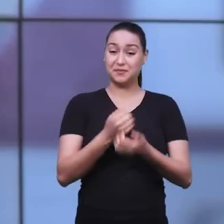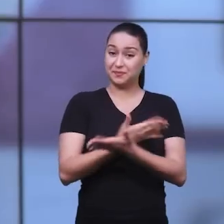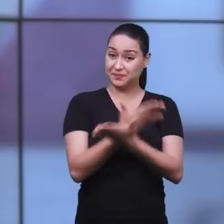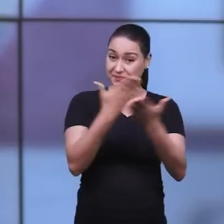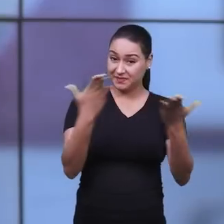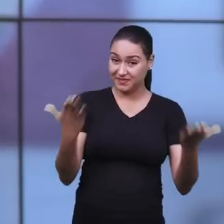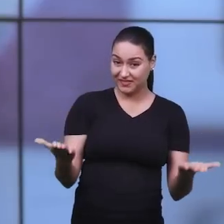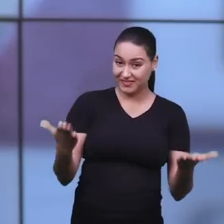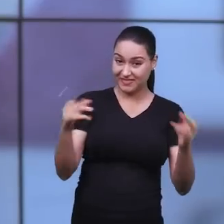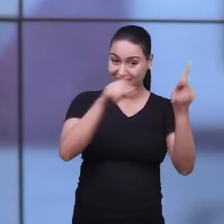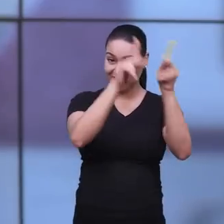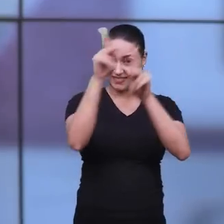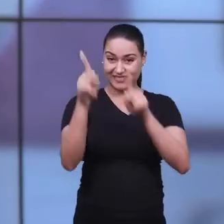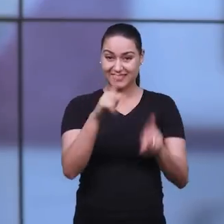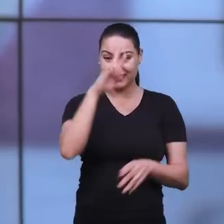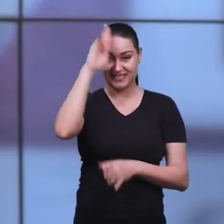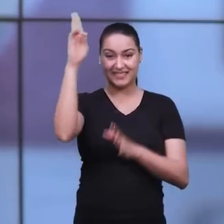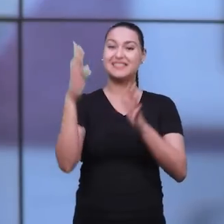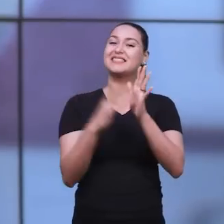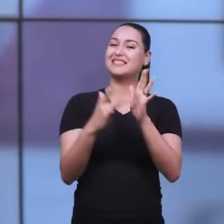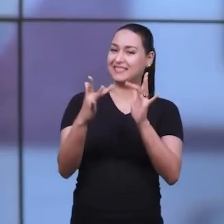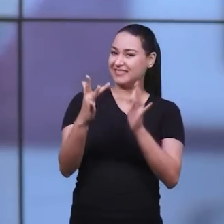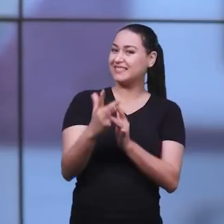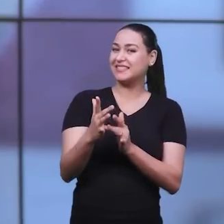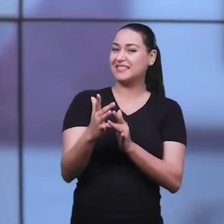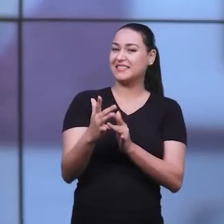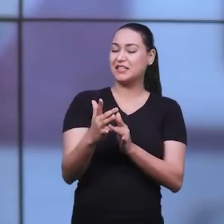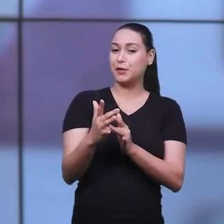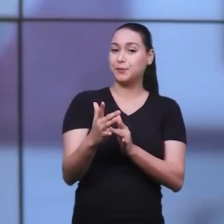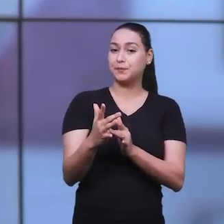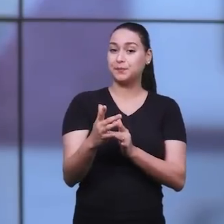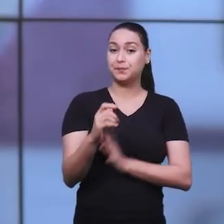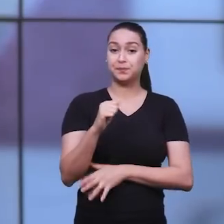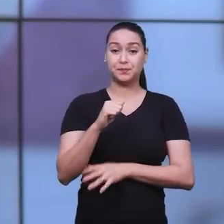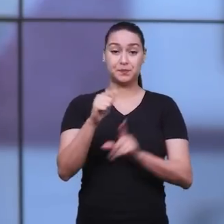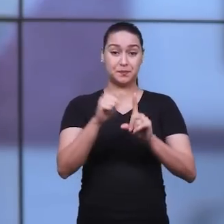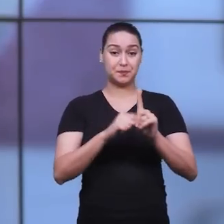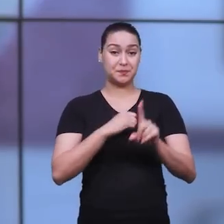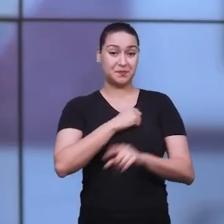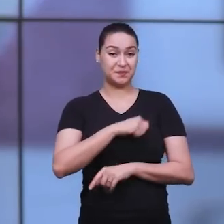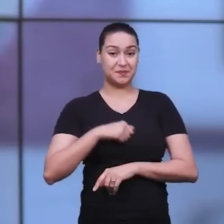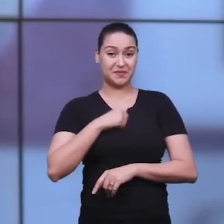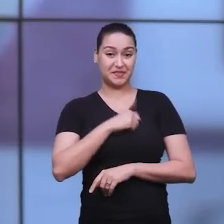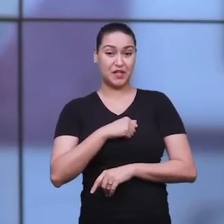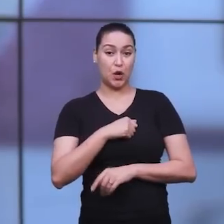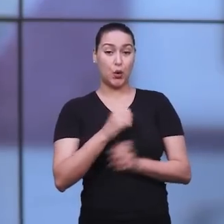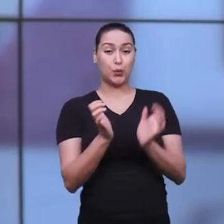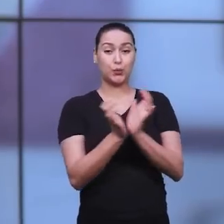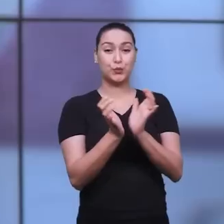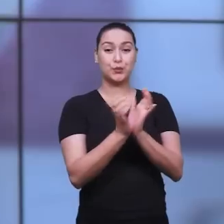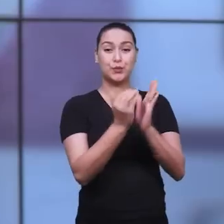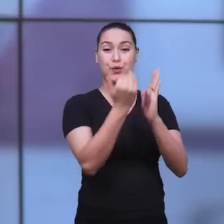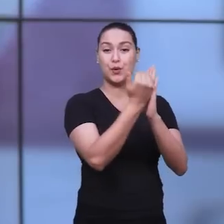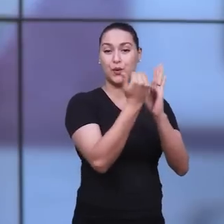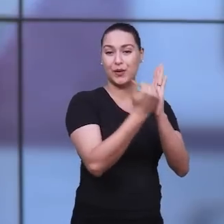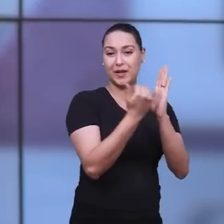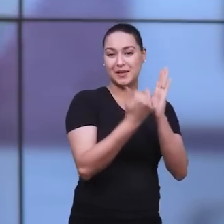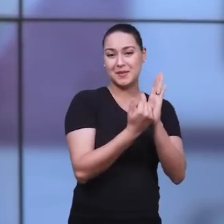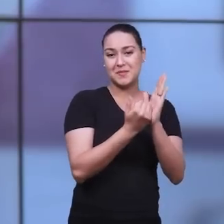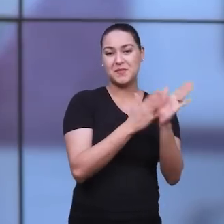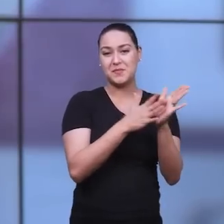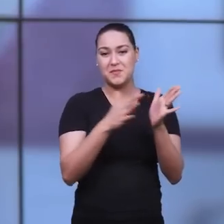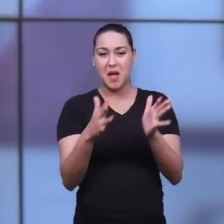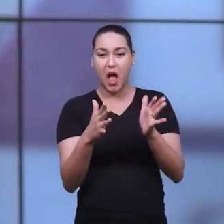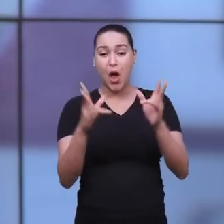Nós cumprimentamos a todos com a paz do Senhor Jesus. No mês de agosto, o Grupo Organização e Método inicia